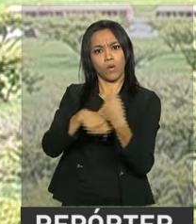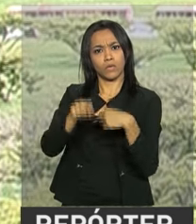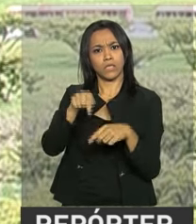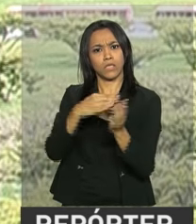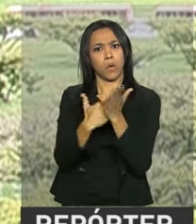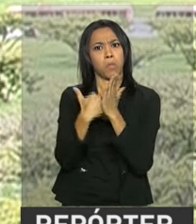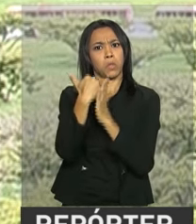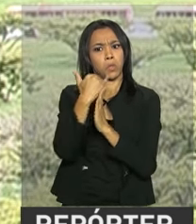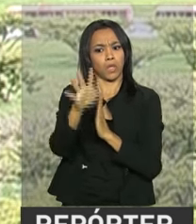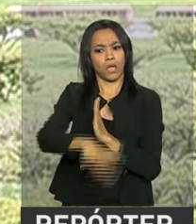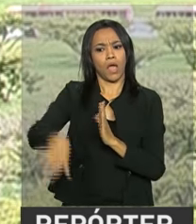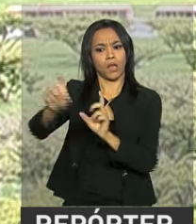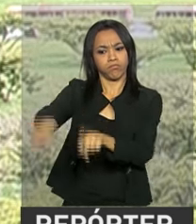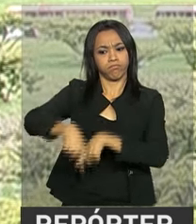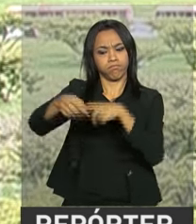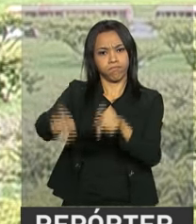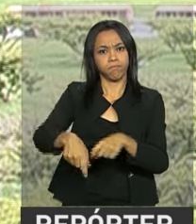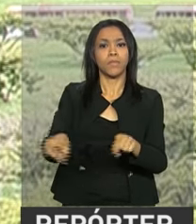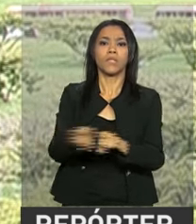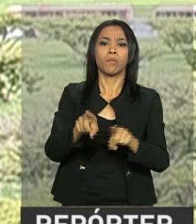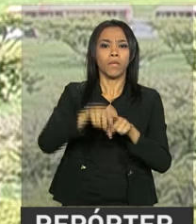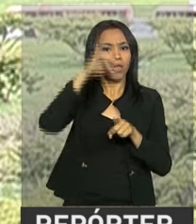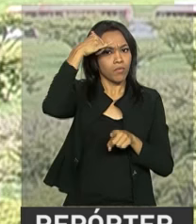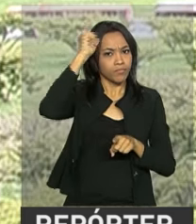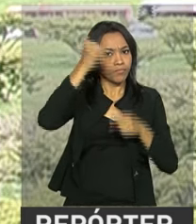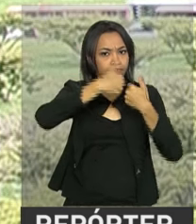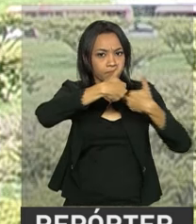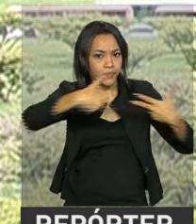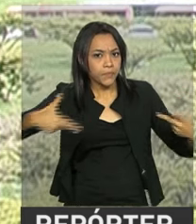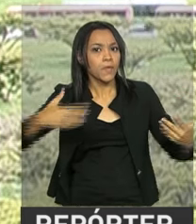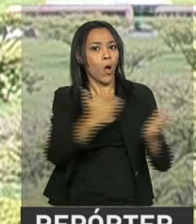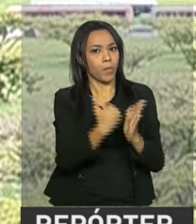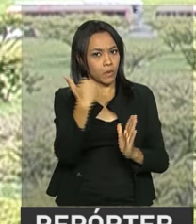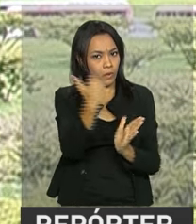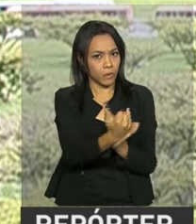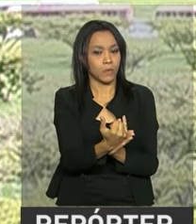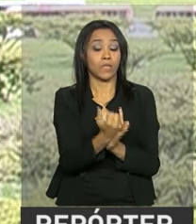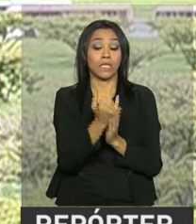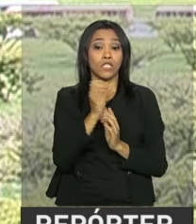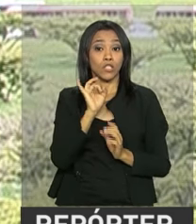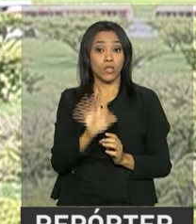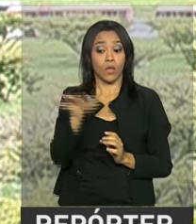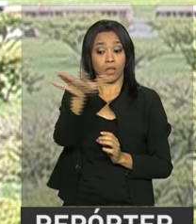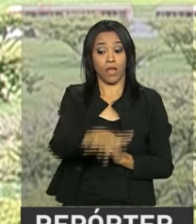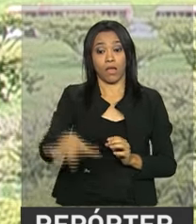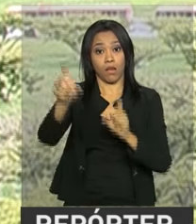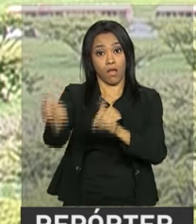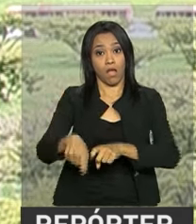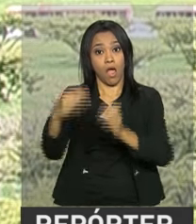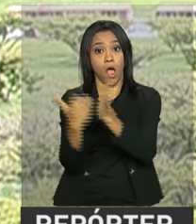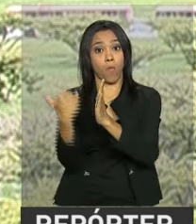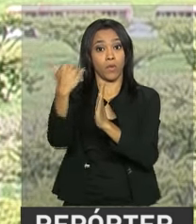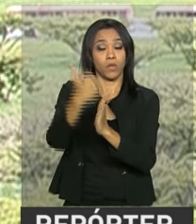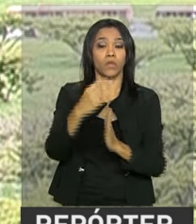setor agrícola quanto no pecuário. Só no mês de agosto, o setor agrícola cresceu